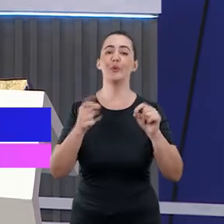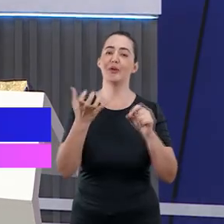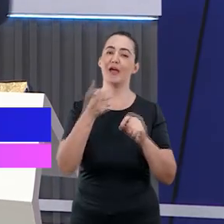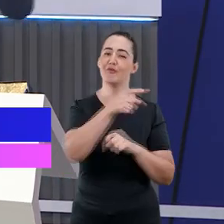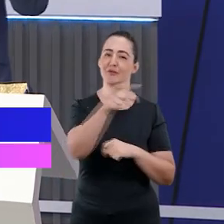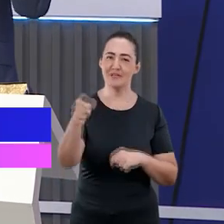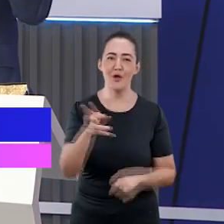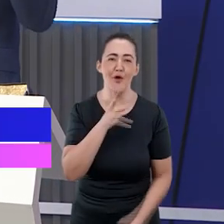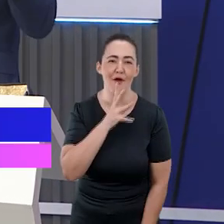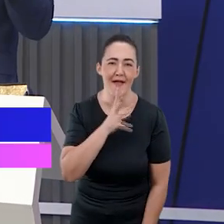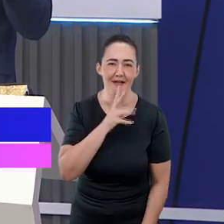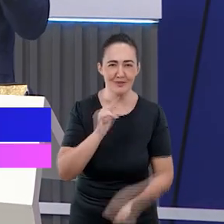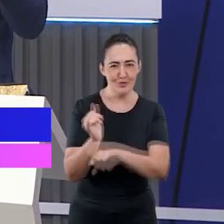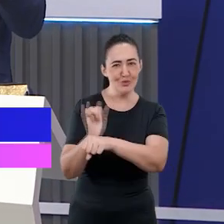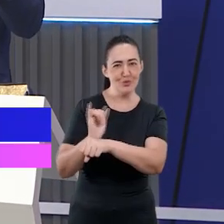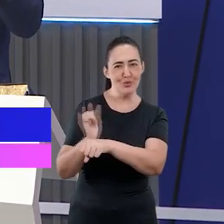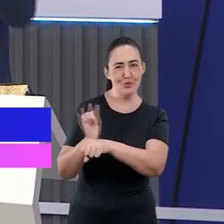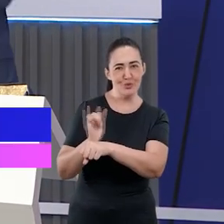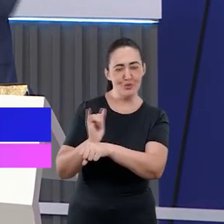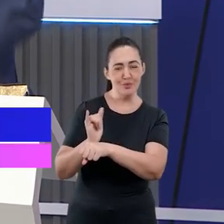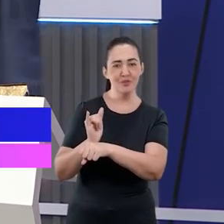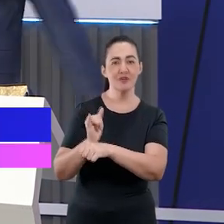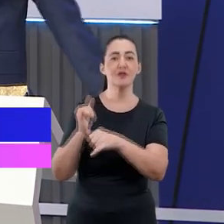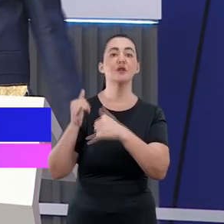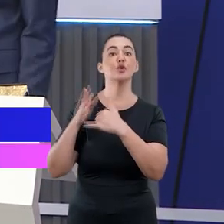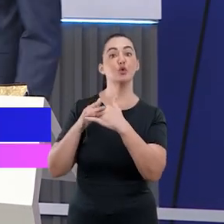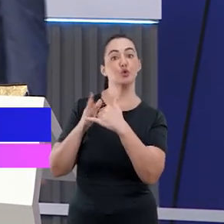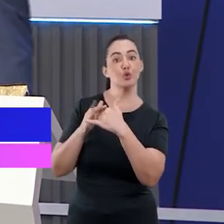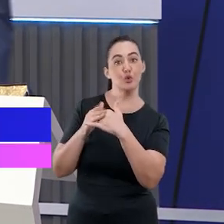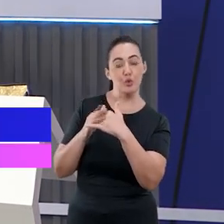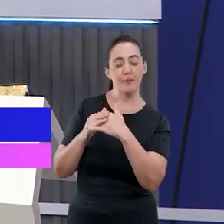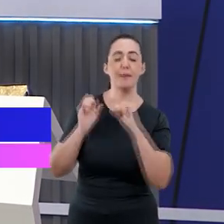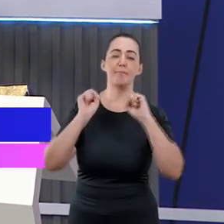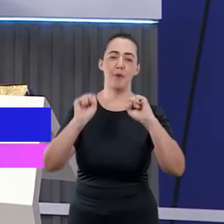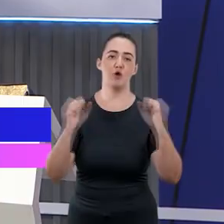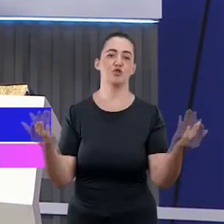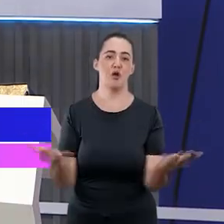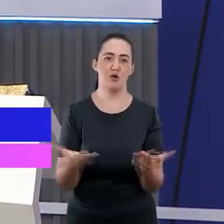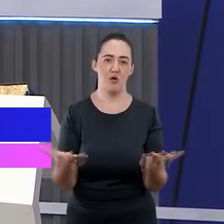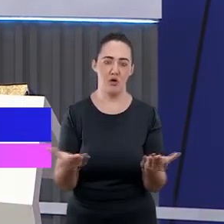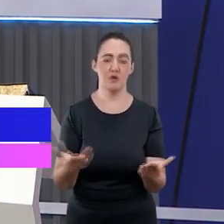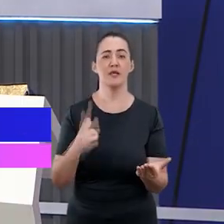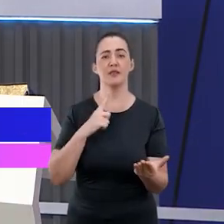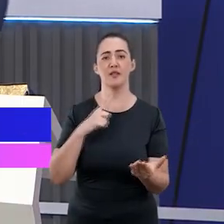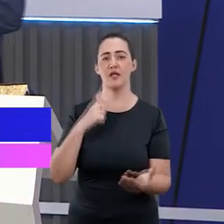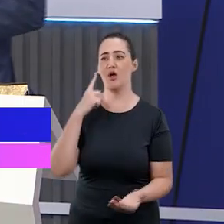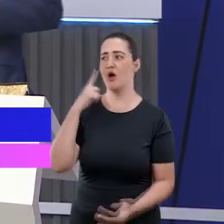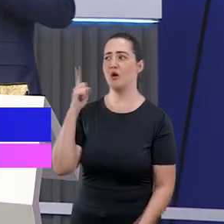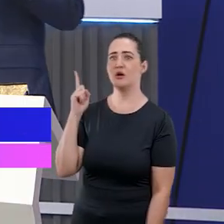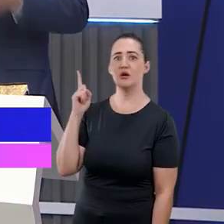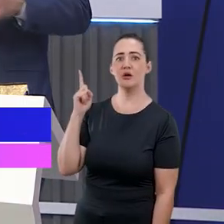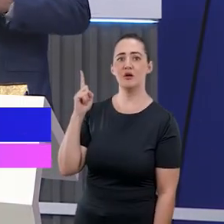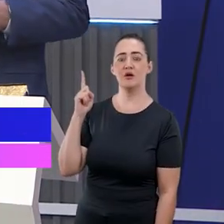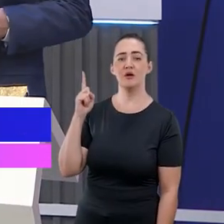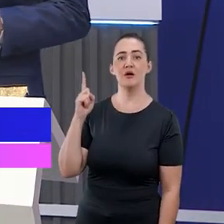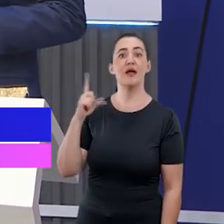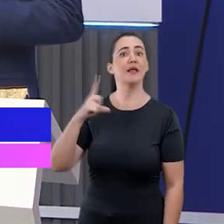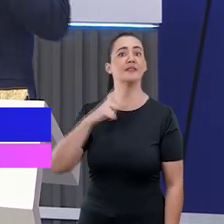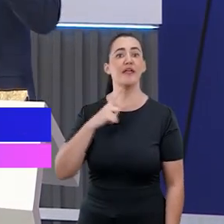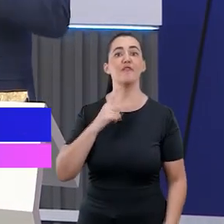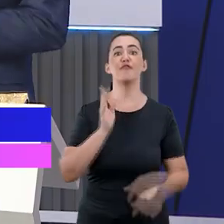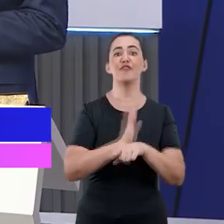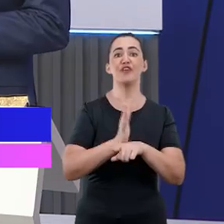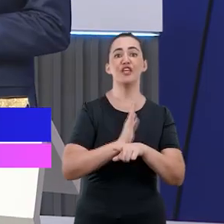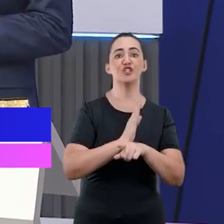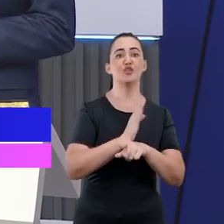você ainda não está inscrito no nosso canal no YouTube, a fazê-lo agora. Nós temos lá todos os programas A Arena do Futuro